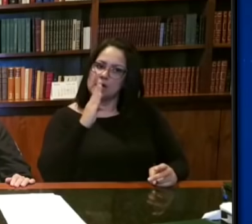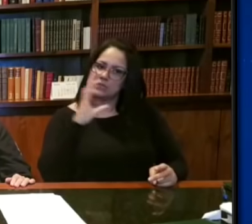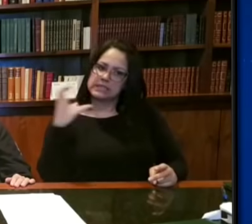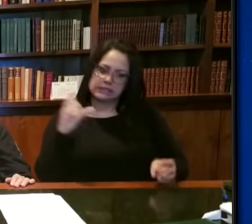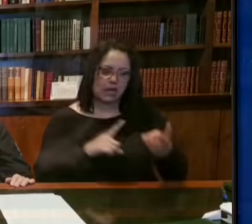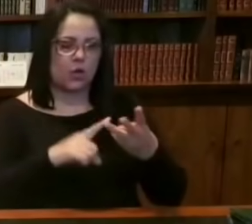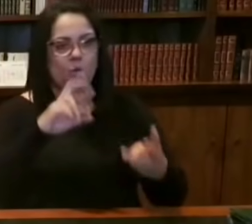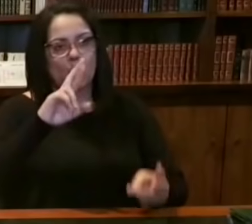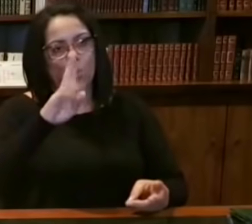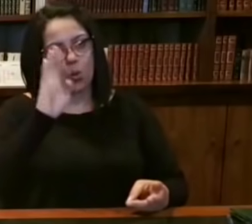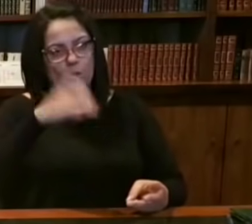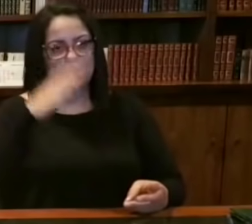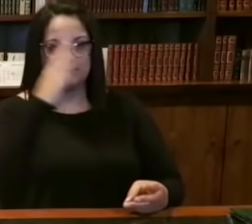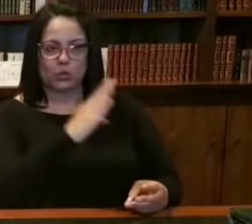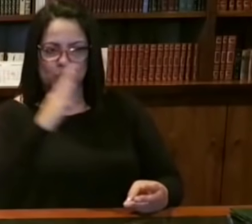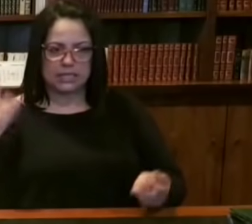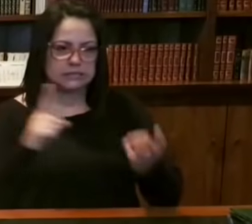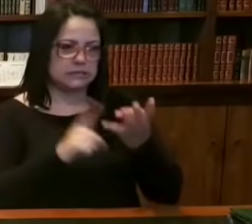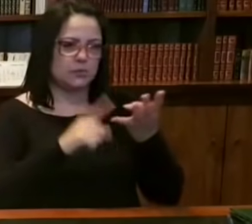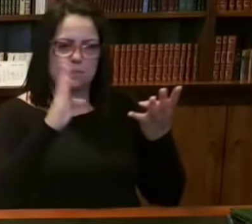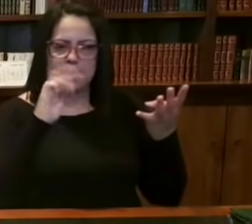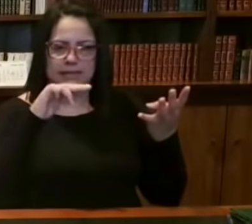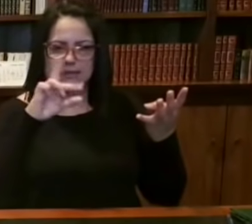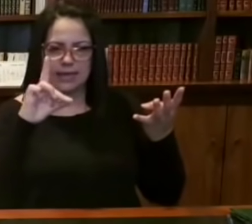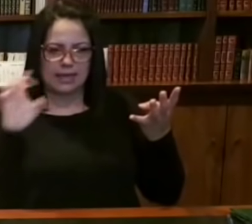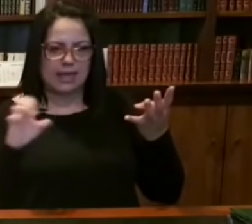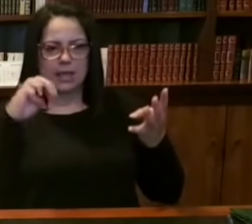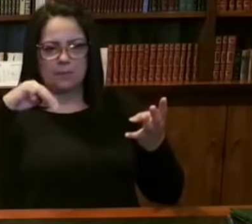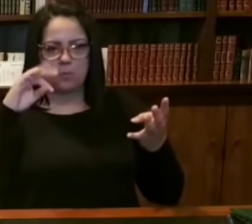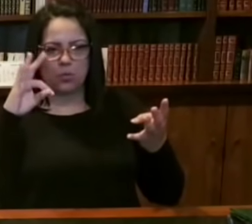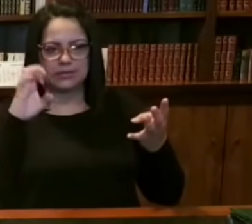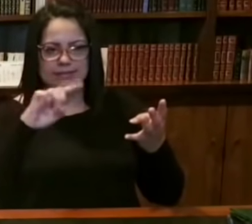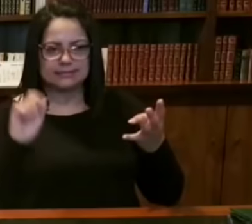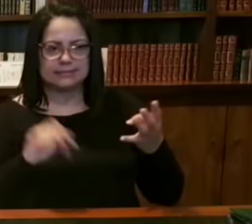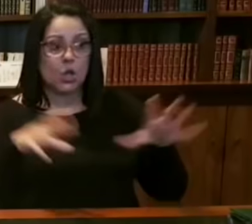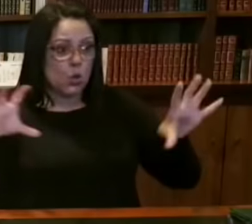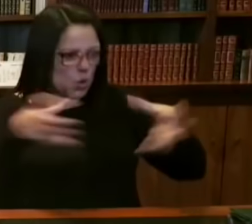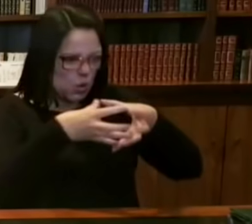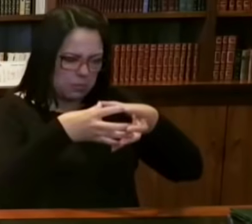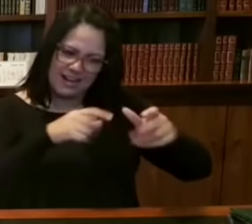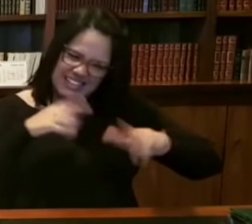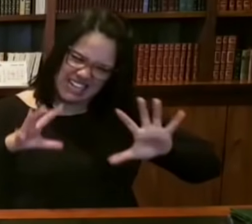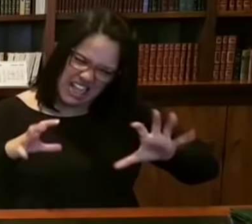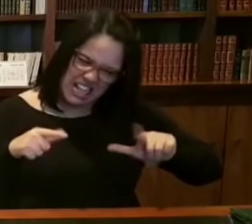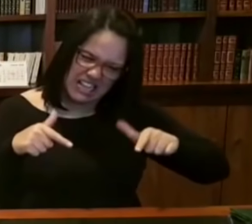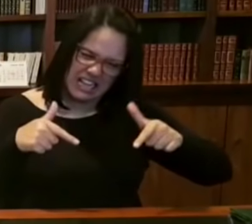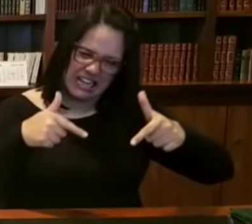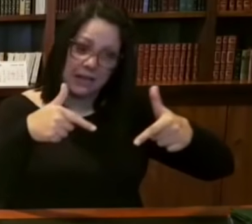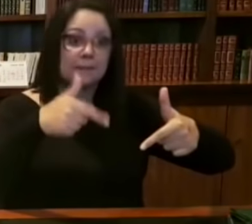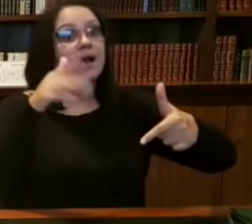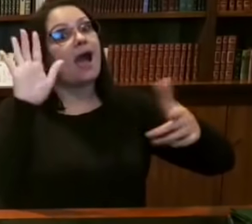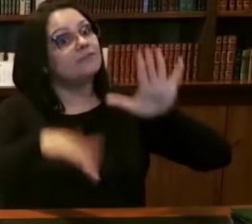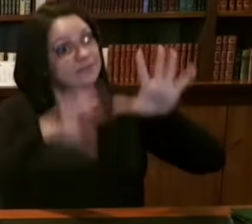Banco do Brasil, é o Montezano no BNDES, é um timaço. Agora, às vezes é assim, o timaço entra, o vento toca na bola, a bola